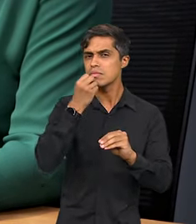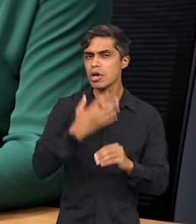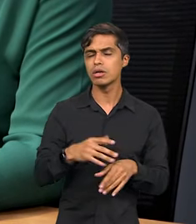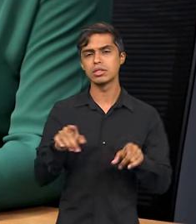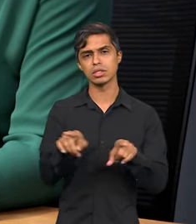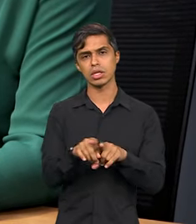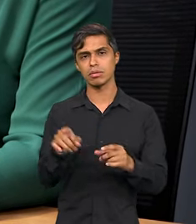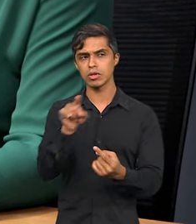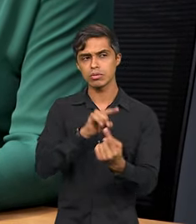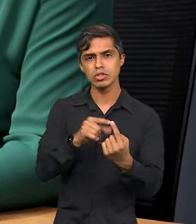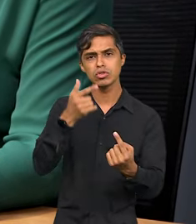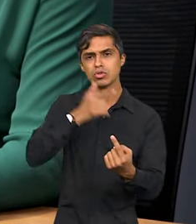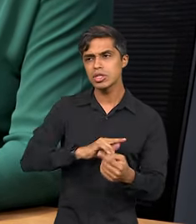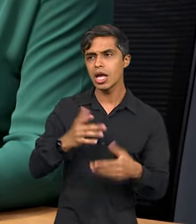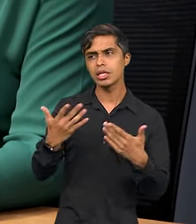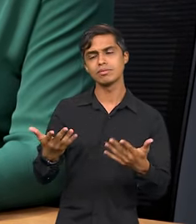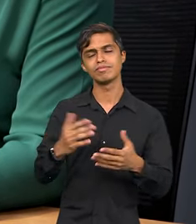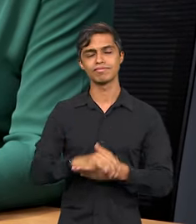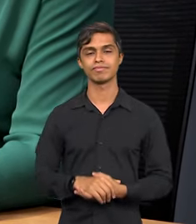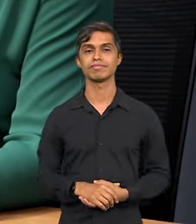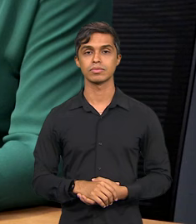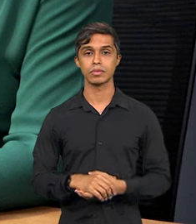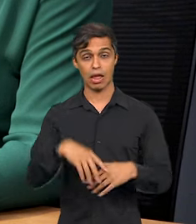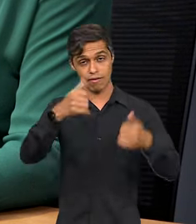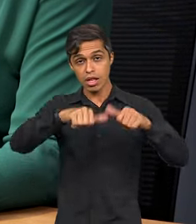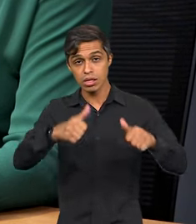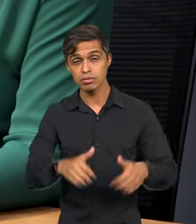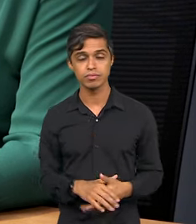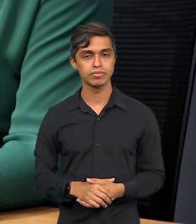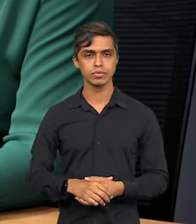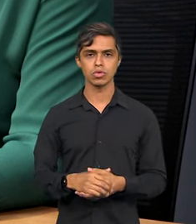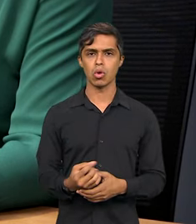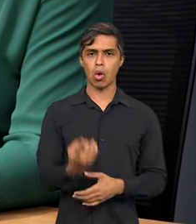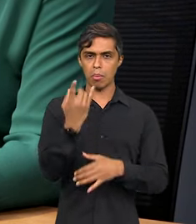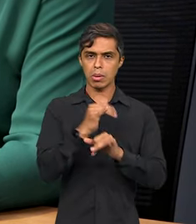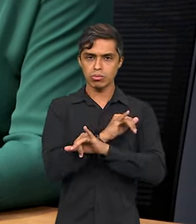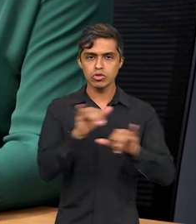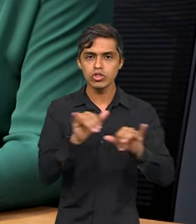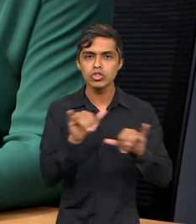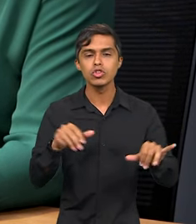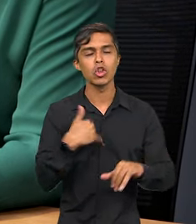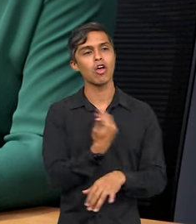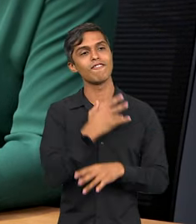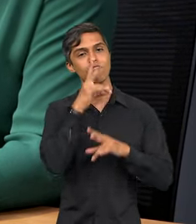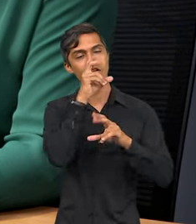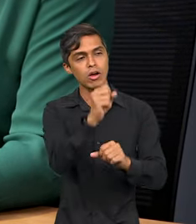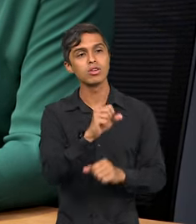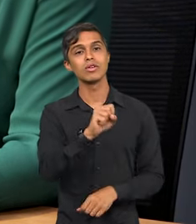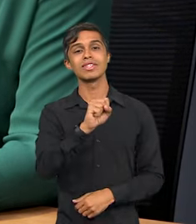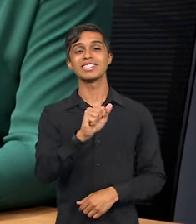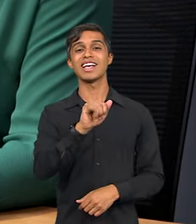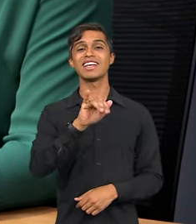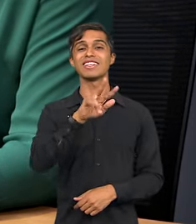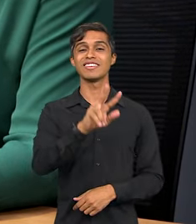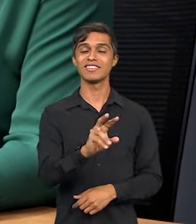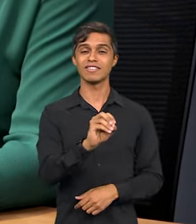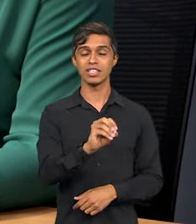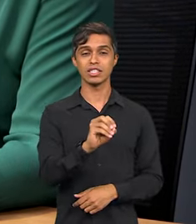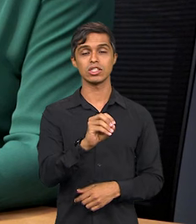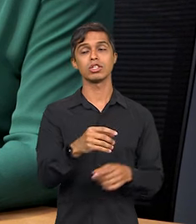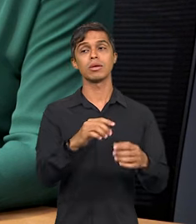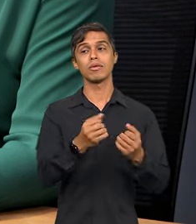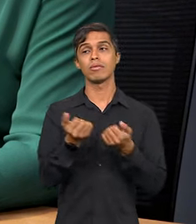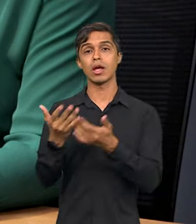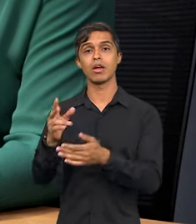atingindo o seu objetivo eh e e uma das mensagens que a gente traz muito fortemente do sai2 para o G20